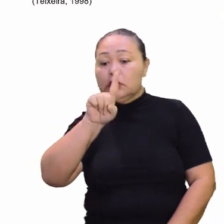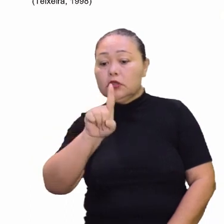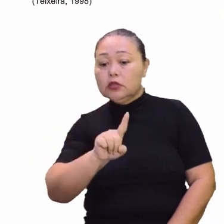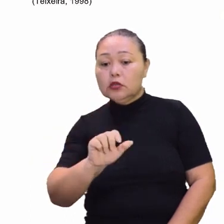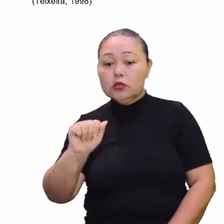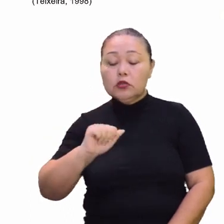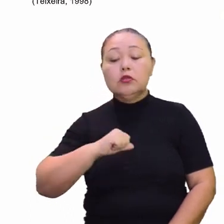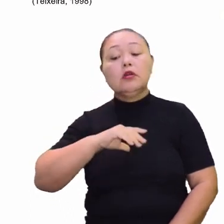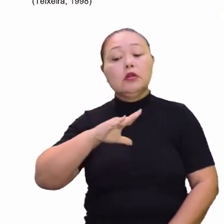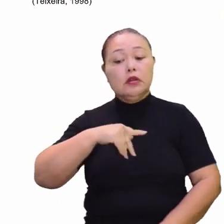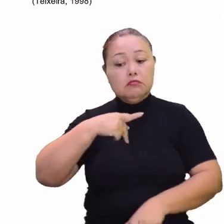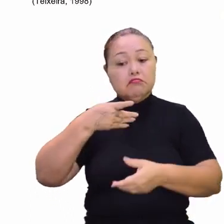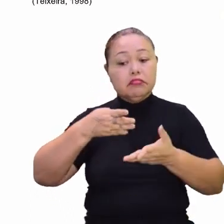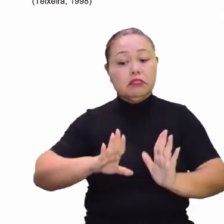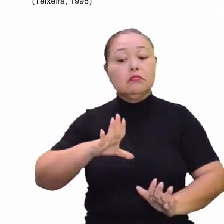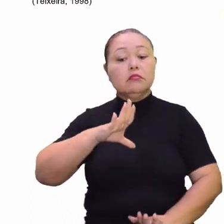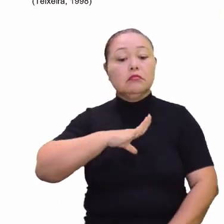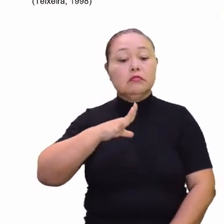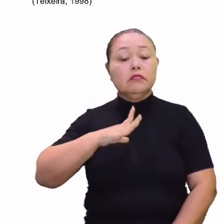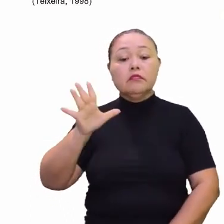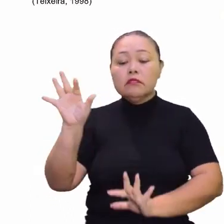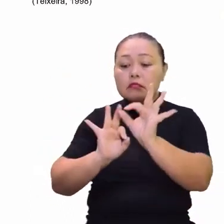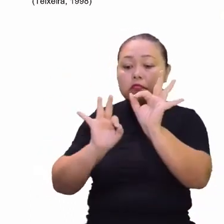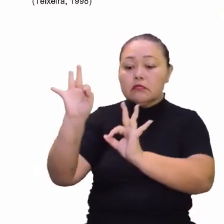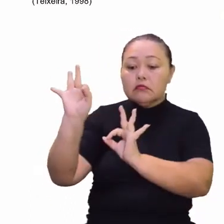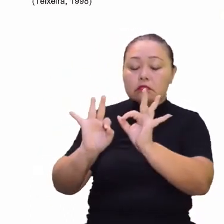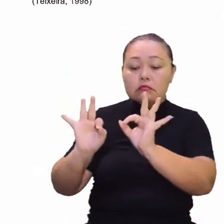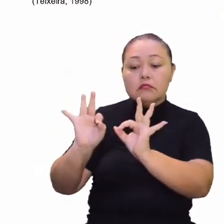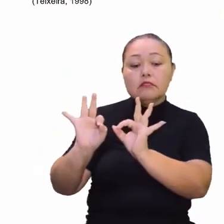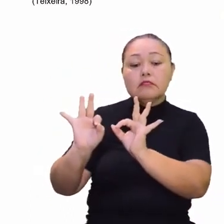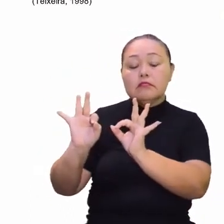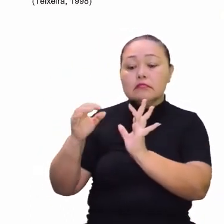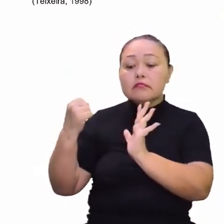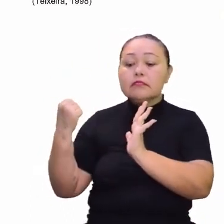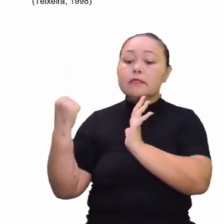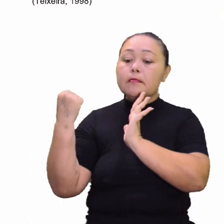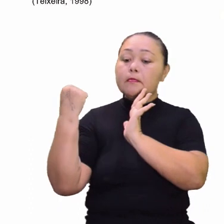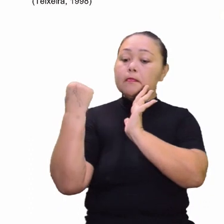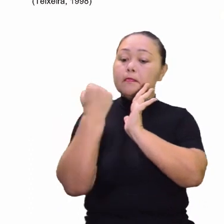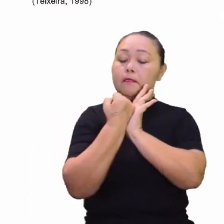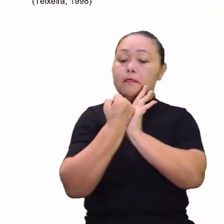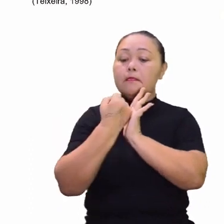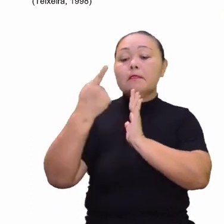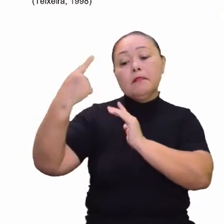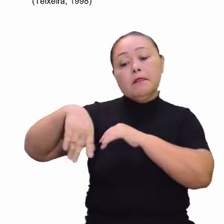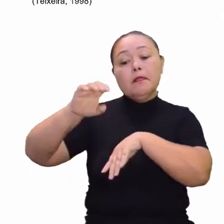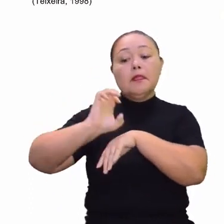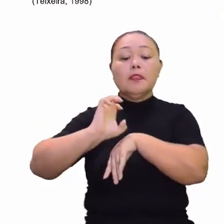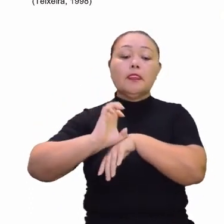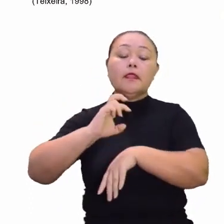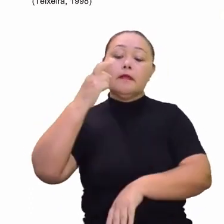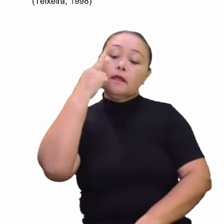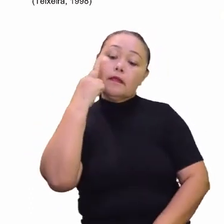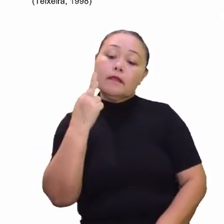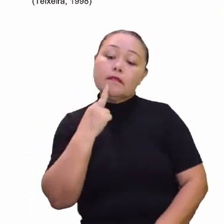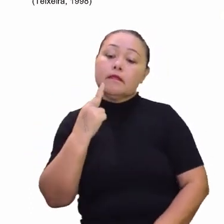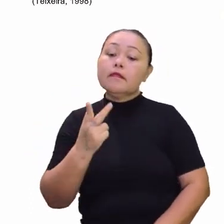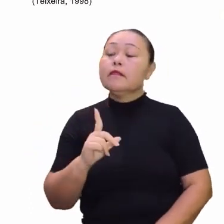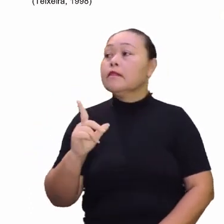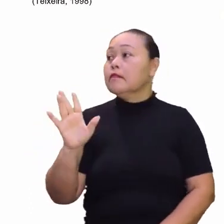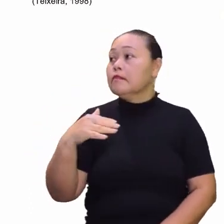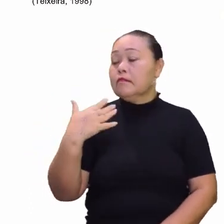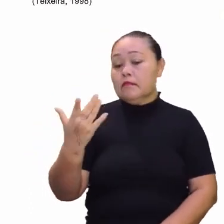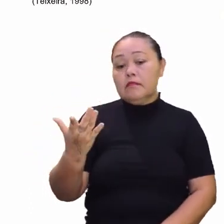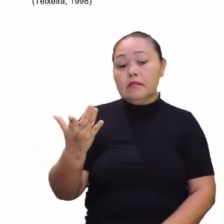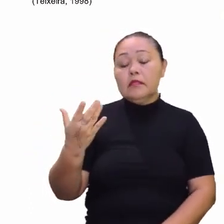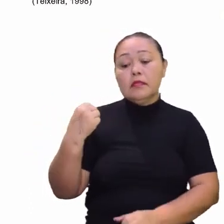arquitetônica que inclusive faz parte dos símbolos do brasão do estado de Rondônia. E aí, professor Jorge, e lembrando